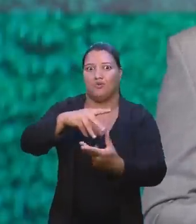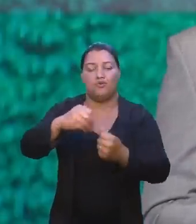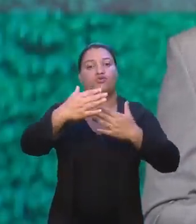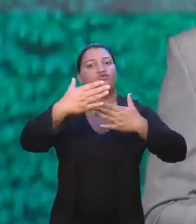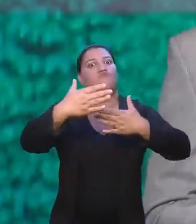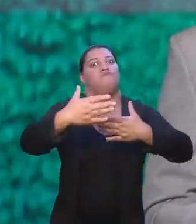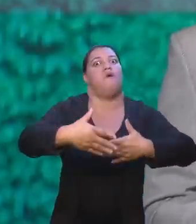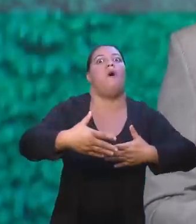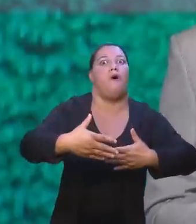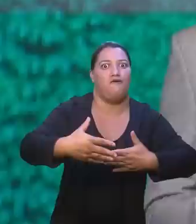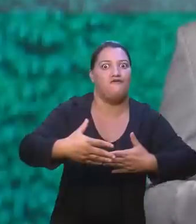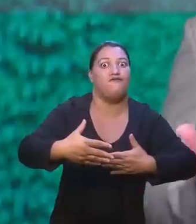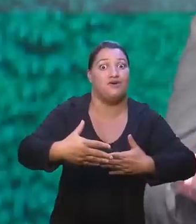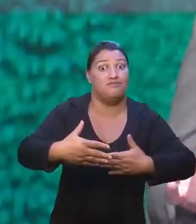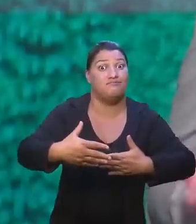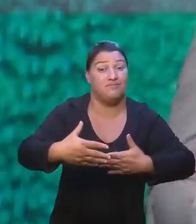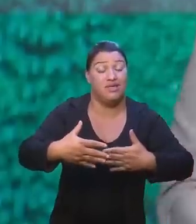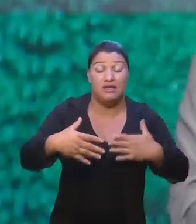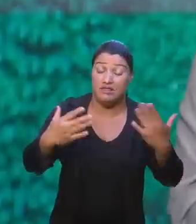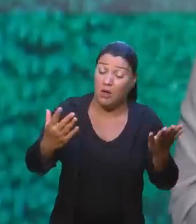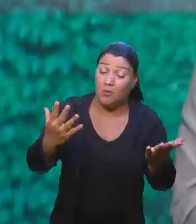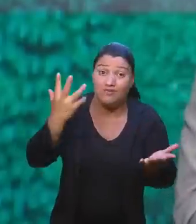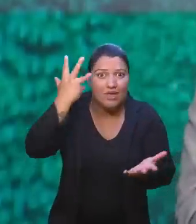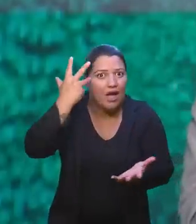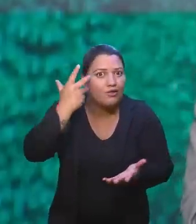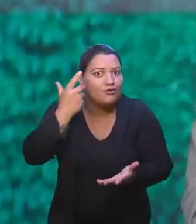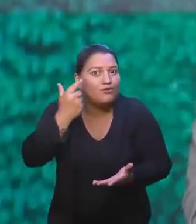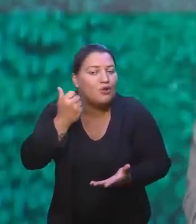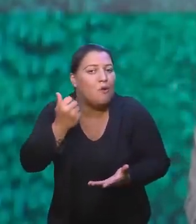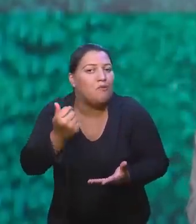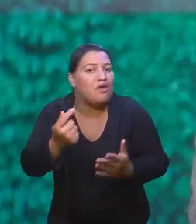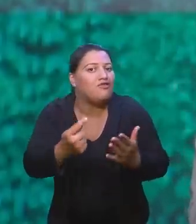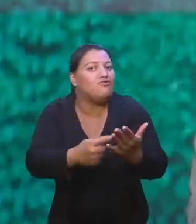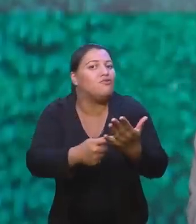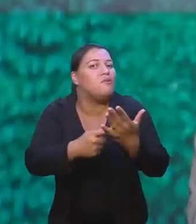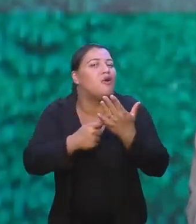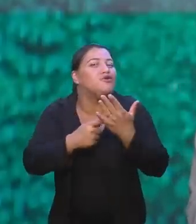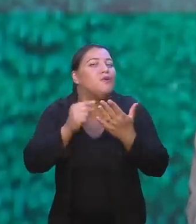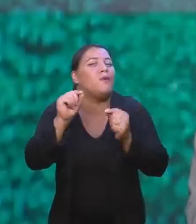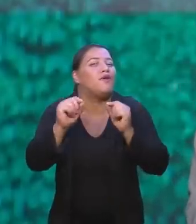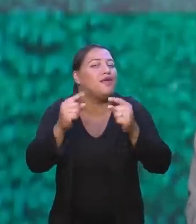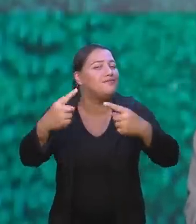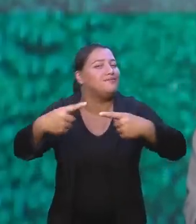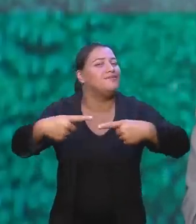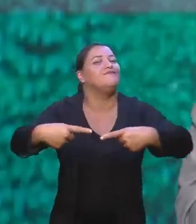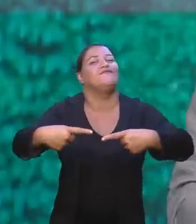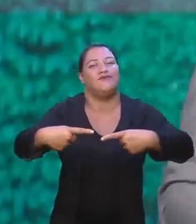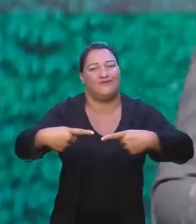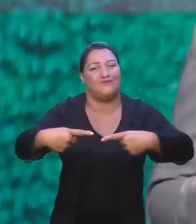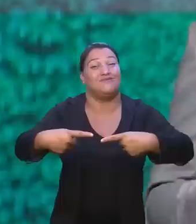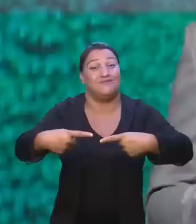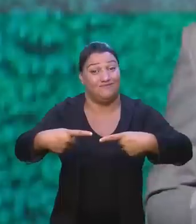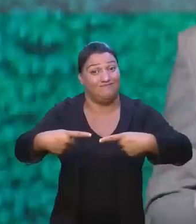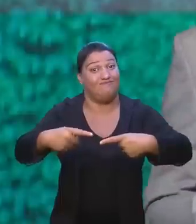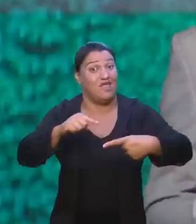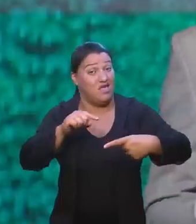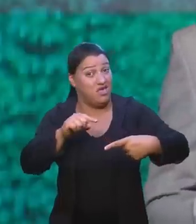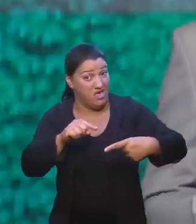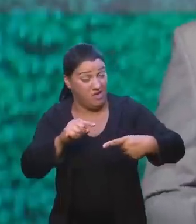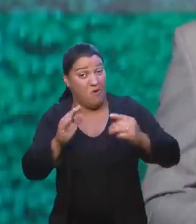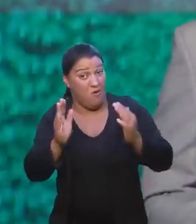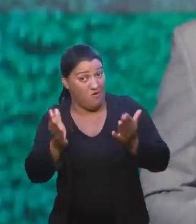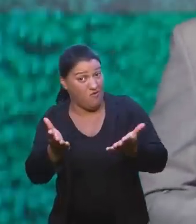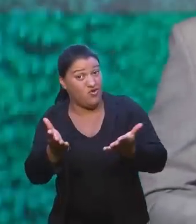e expiações, e que naturalmente nos trazem desafios. Desafios que